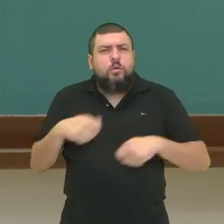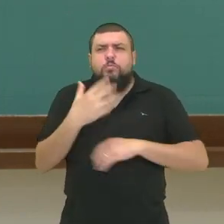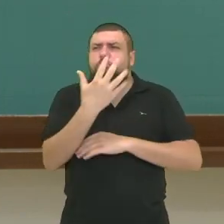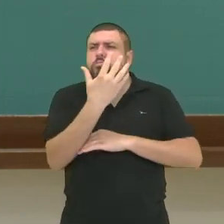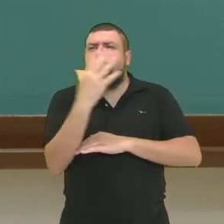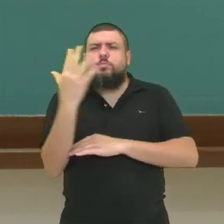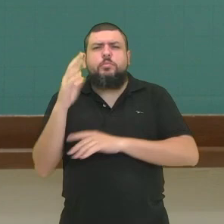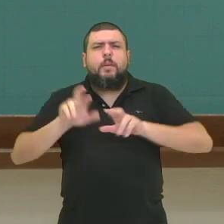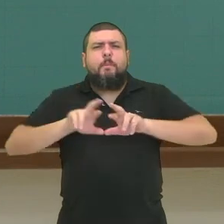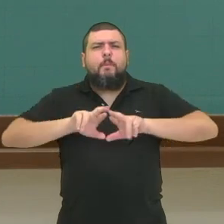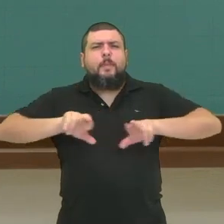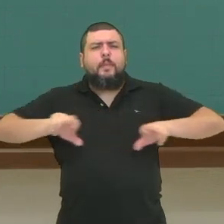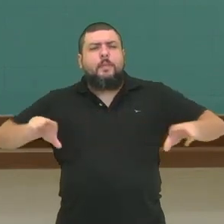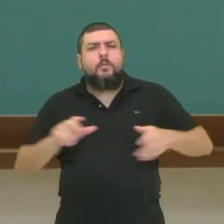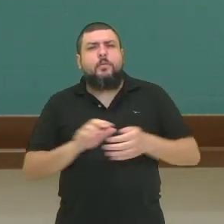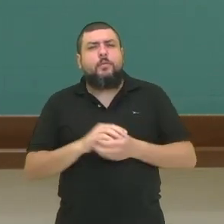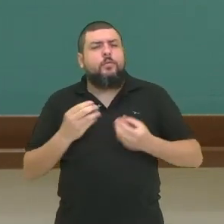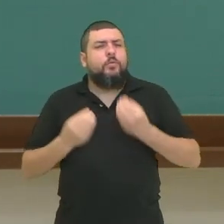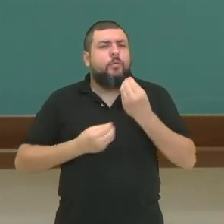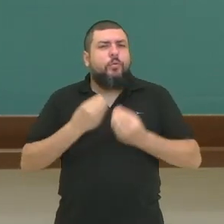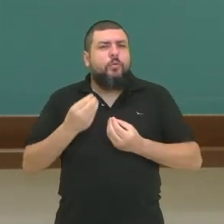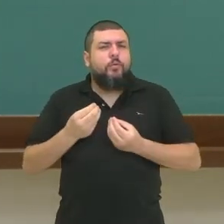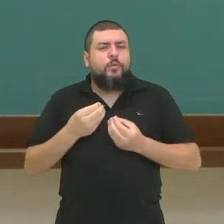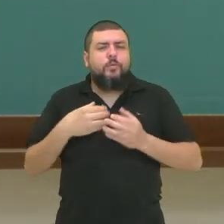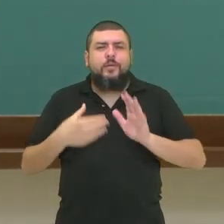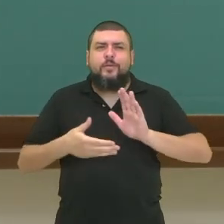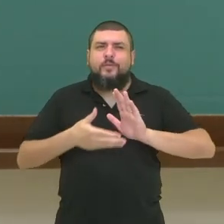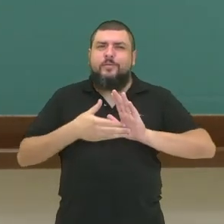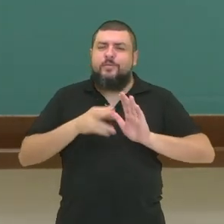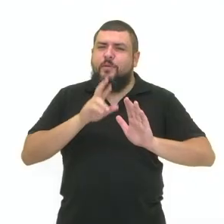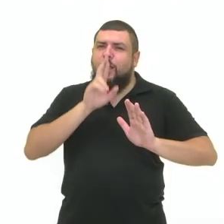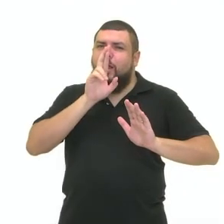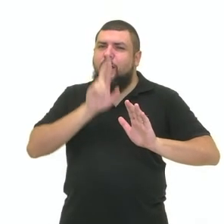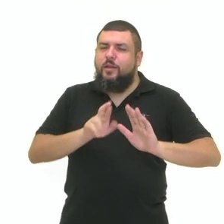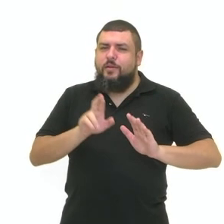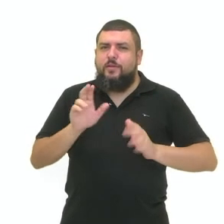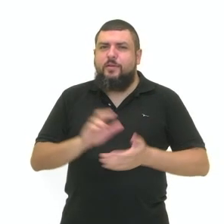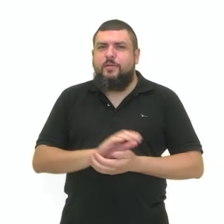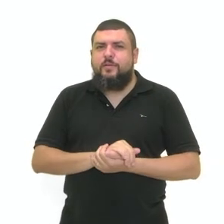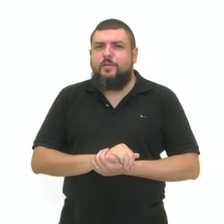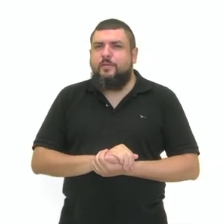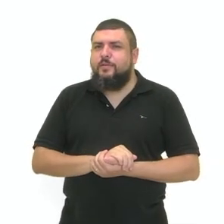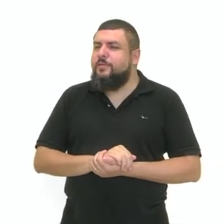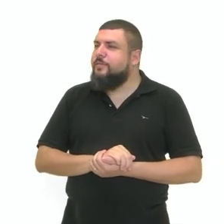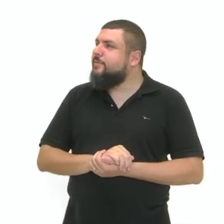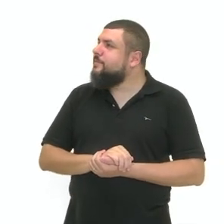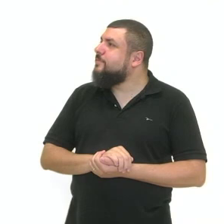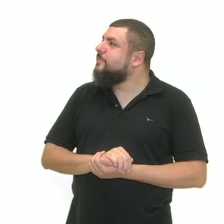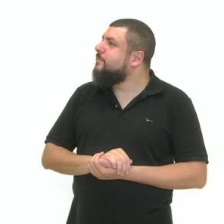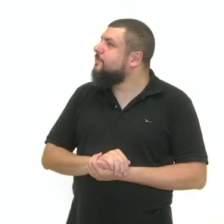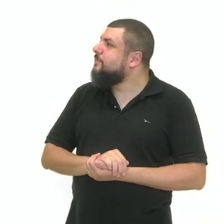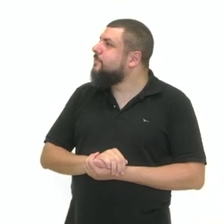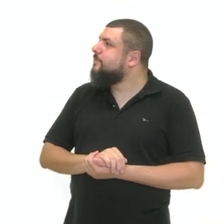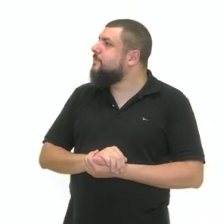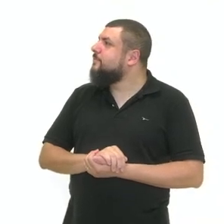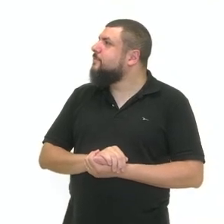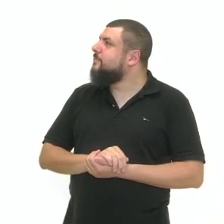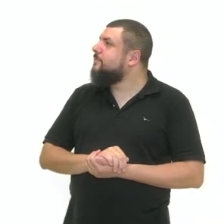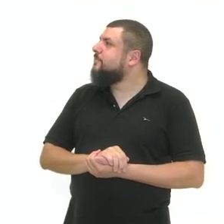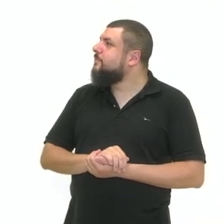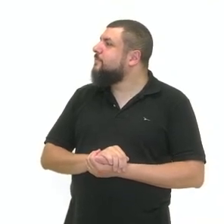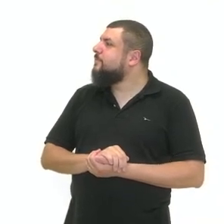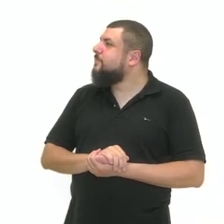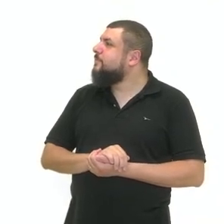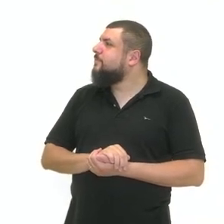continente africano? Vamos ver aqui então a nossa resposta sugestiva. Então olha só, os diferentes climas são distribuídos